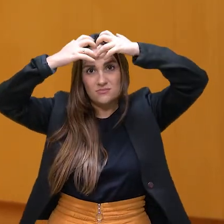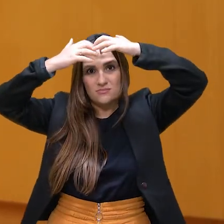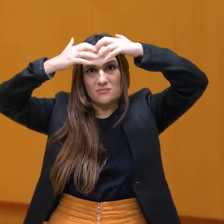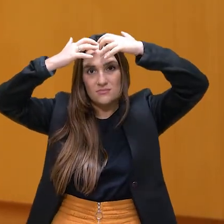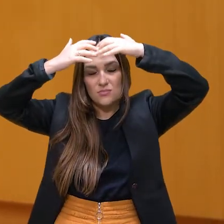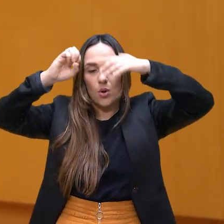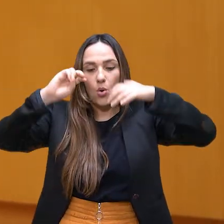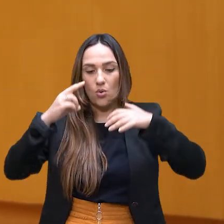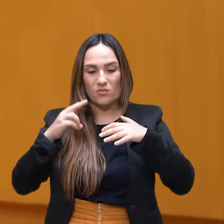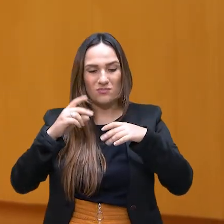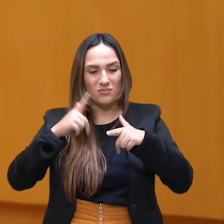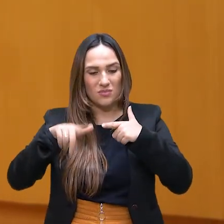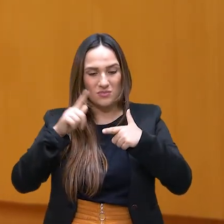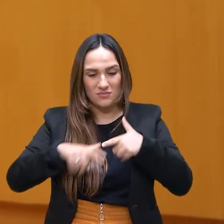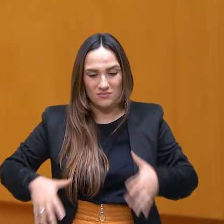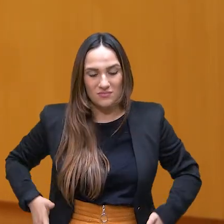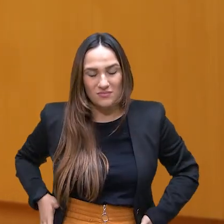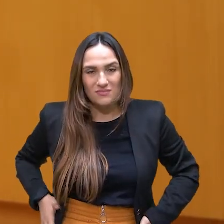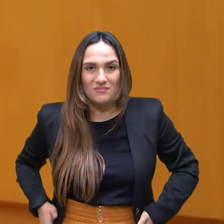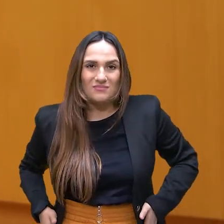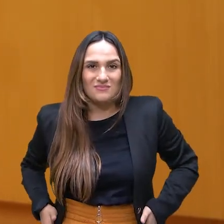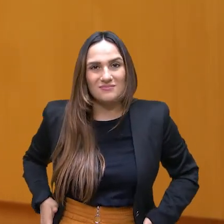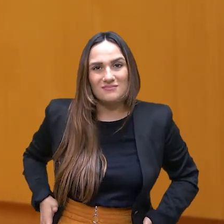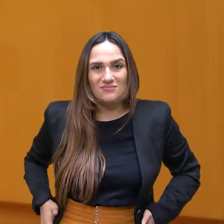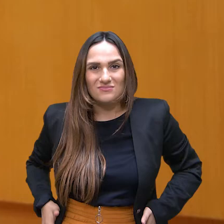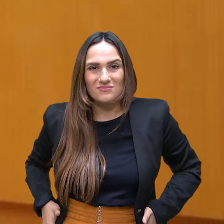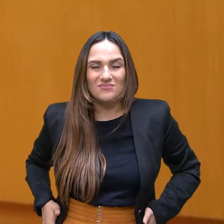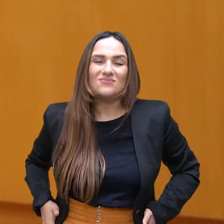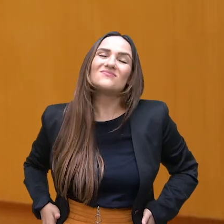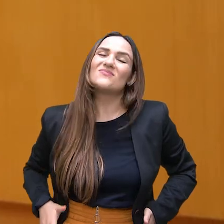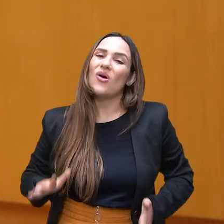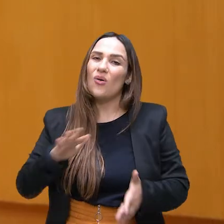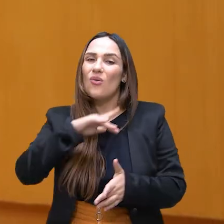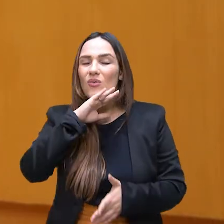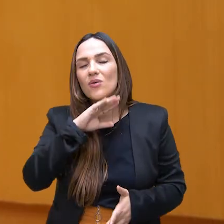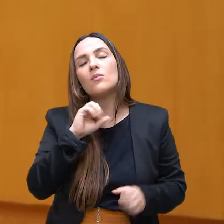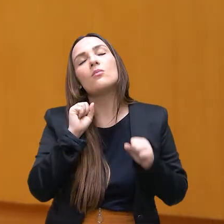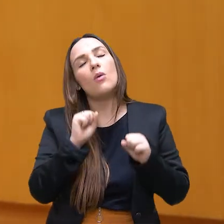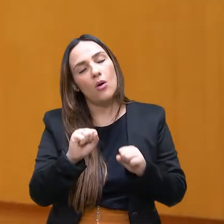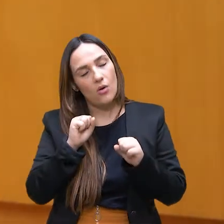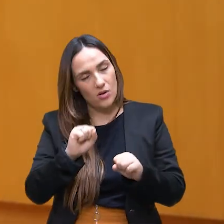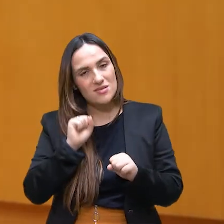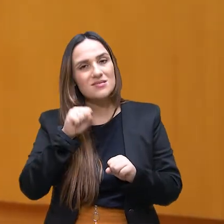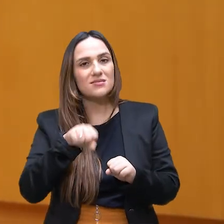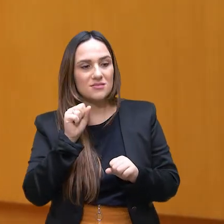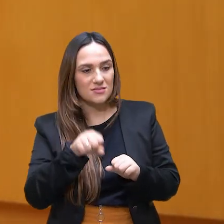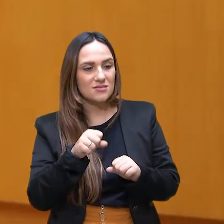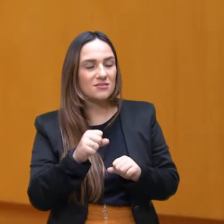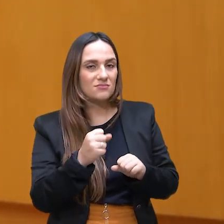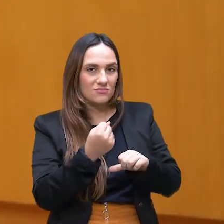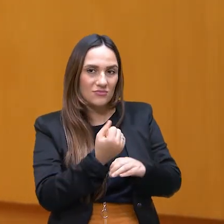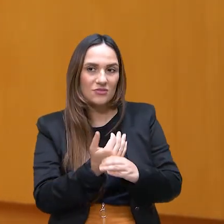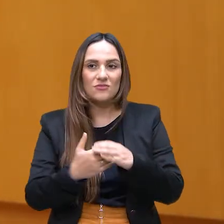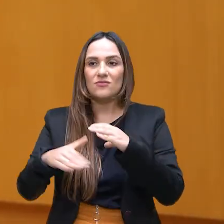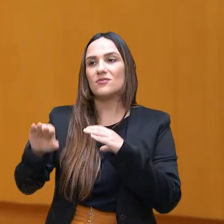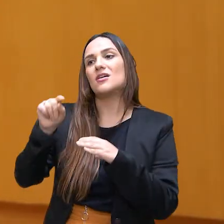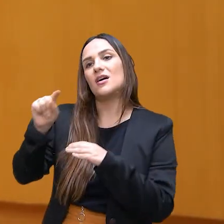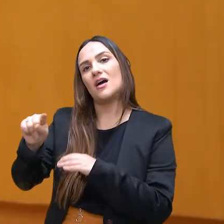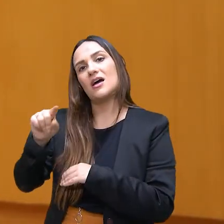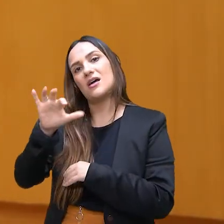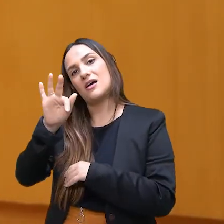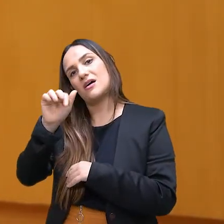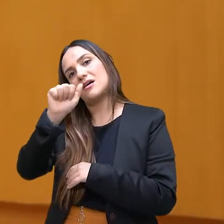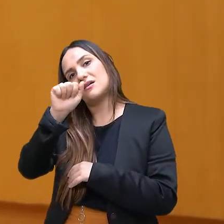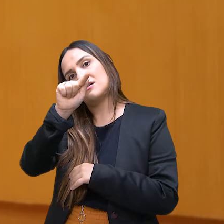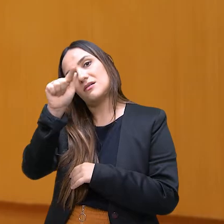craniana ou ortopédica dos quadris, não é? Essas vão para a vara de fazenda pública, aqui em